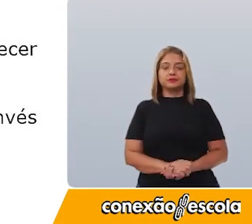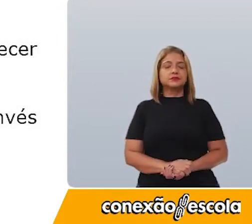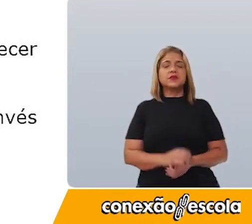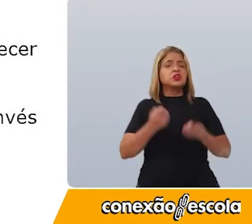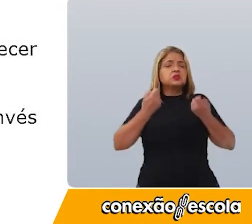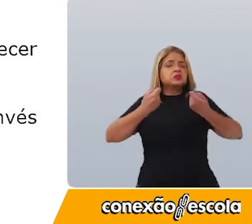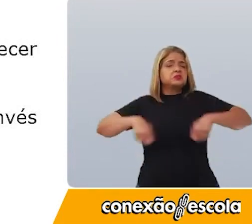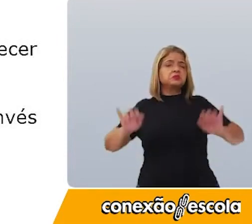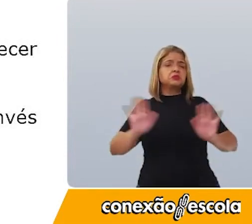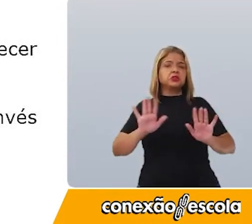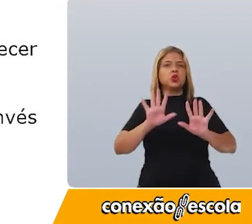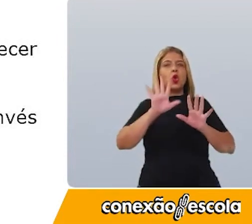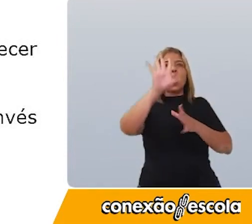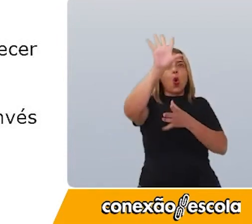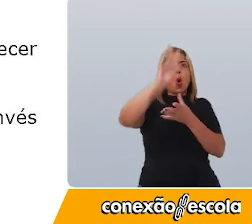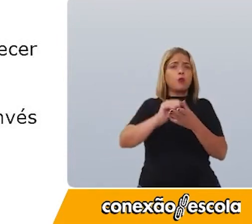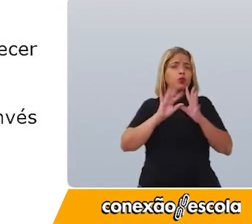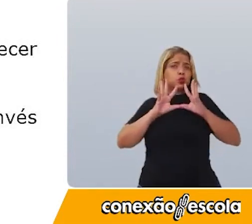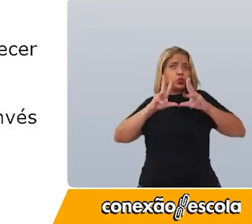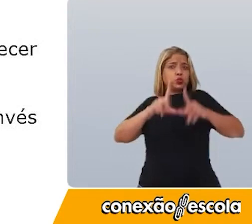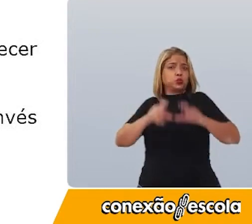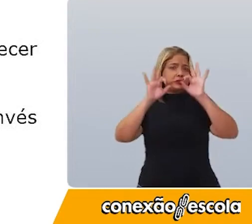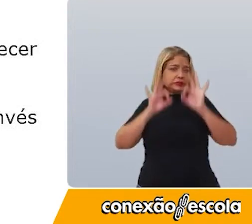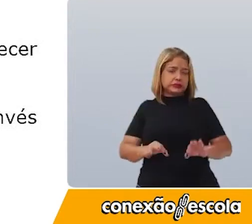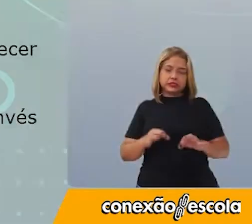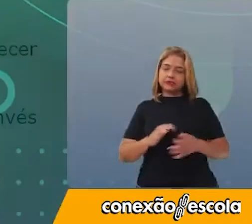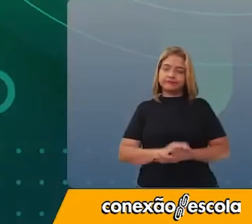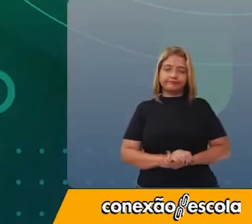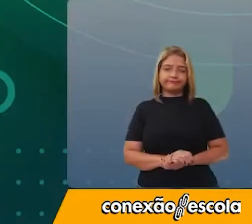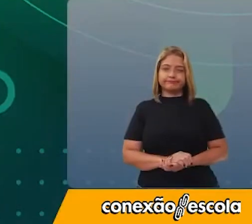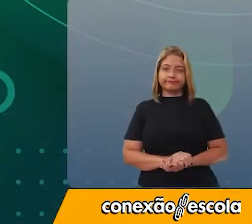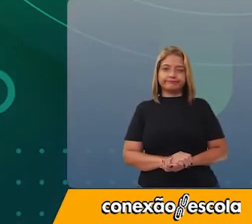ao invés de apenas copiar na íntegra.